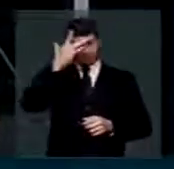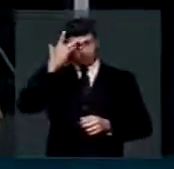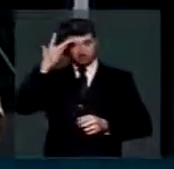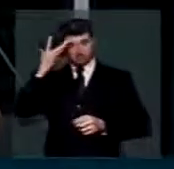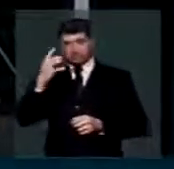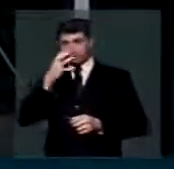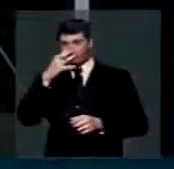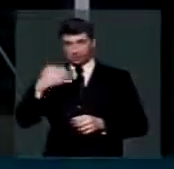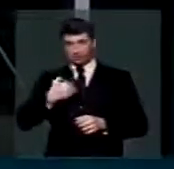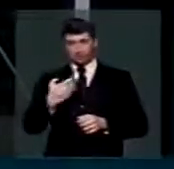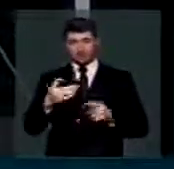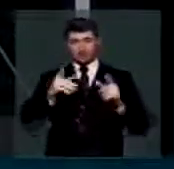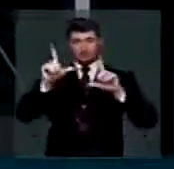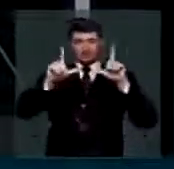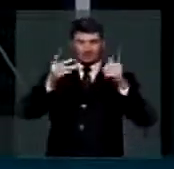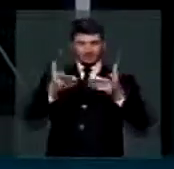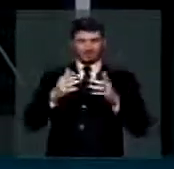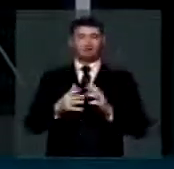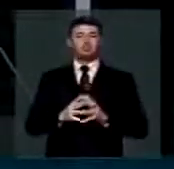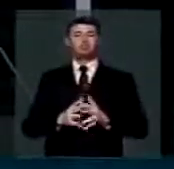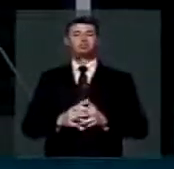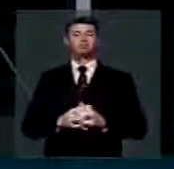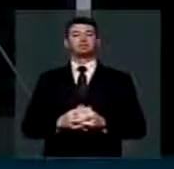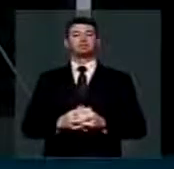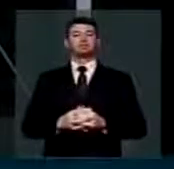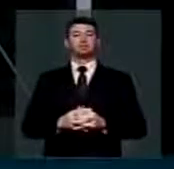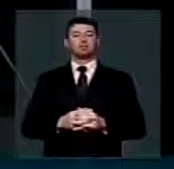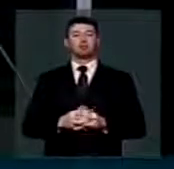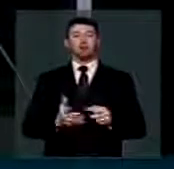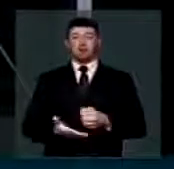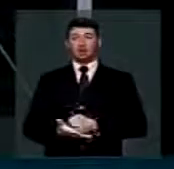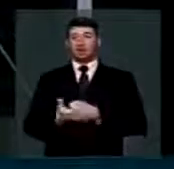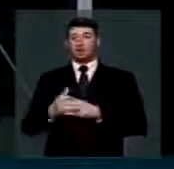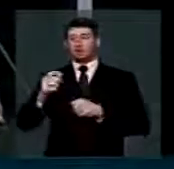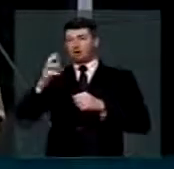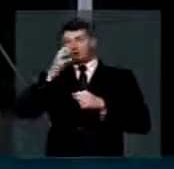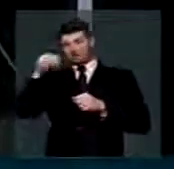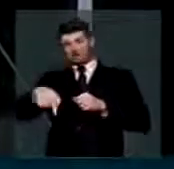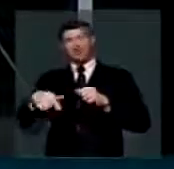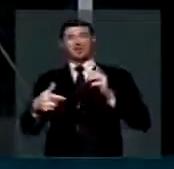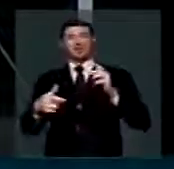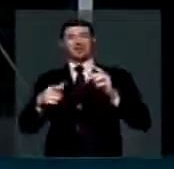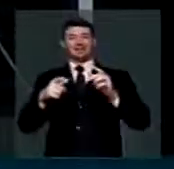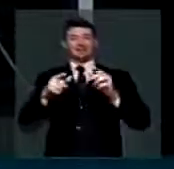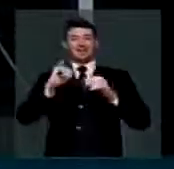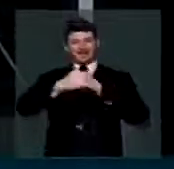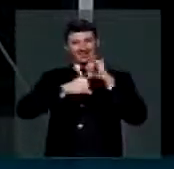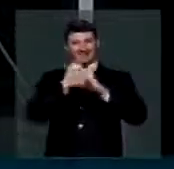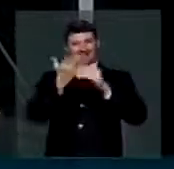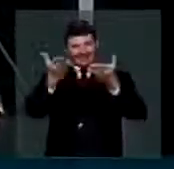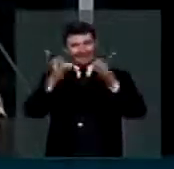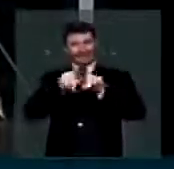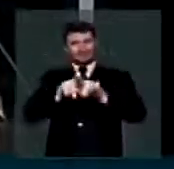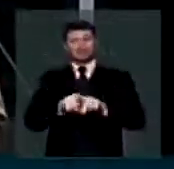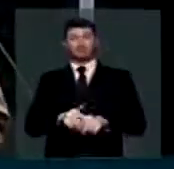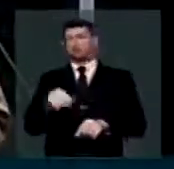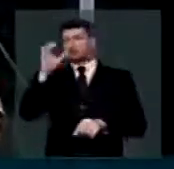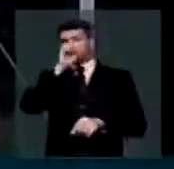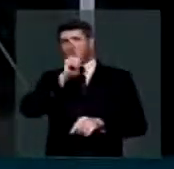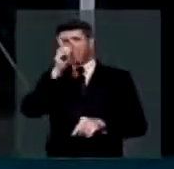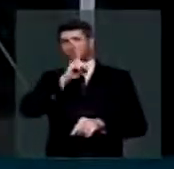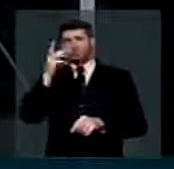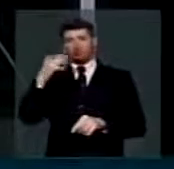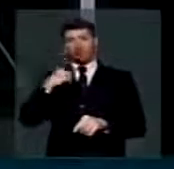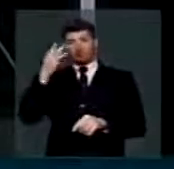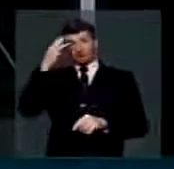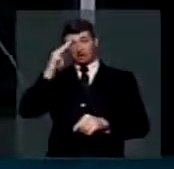aquelas que me assistem pela TV Câmara, que nos acompanham pela internet. Neste final de semana, eu dediquei os